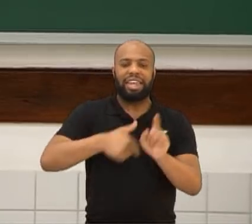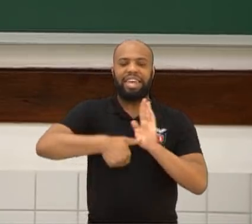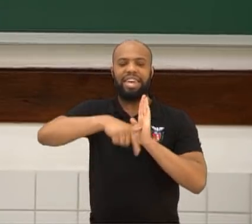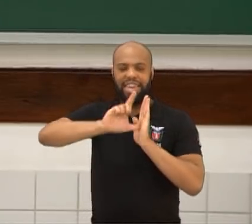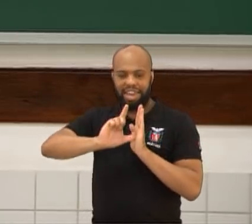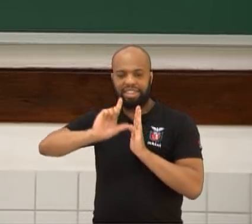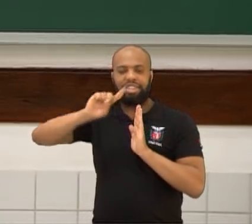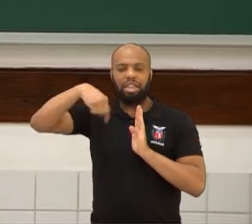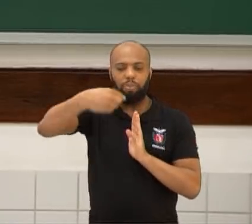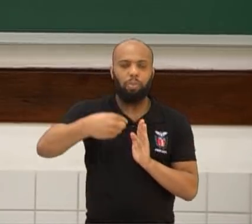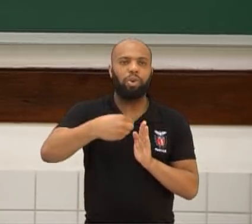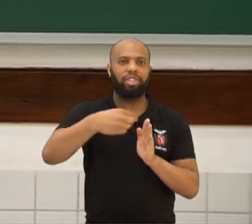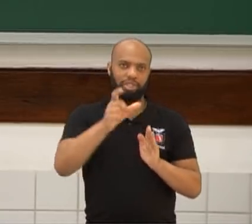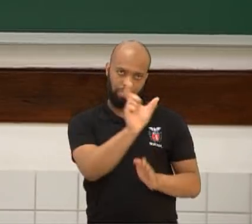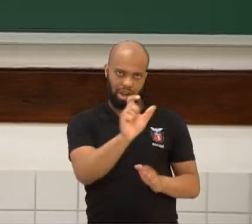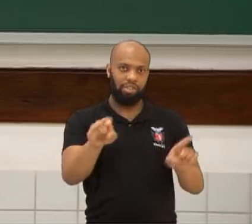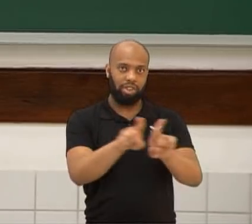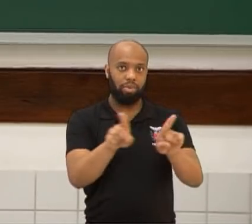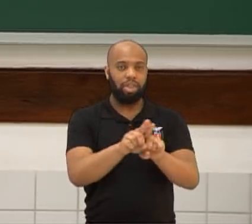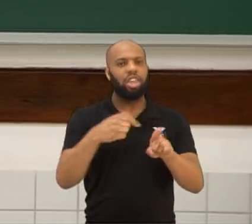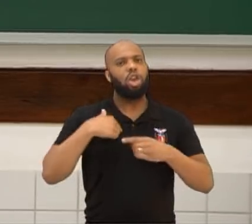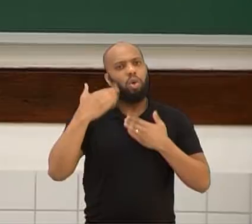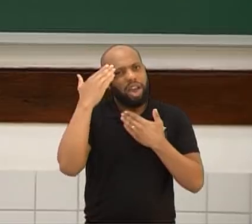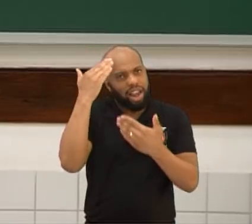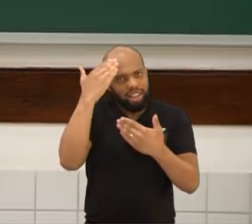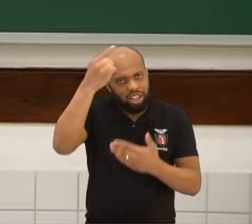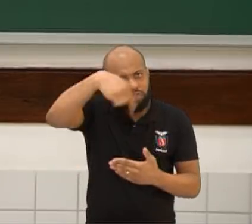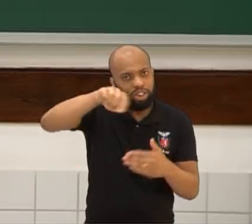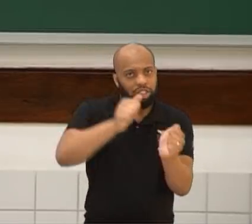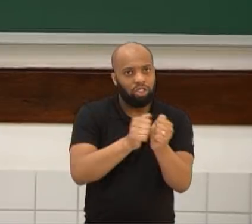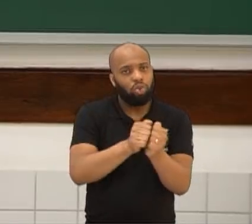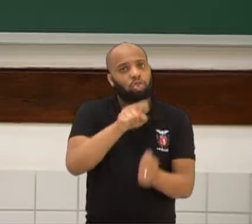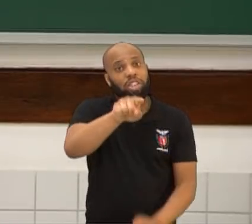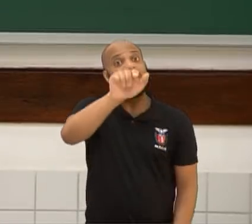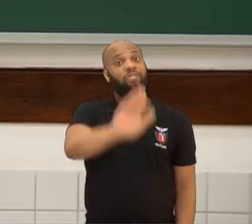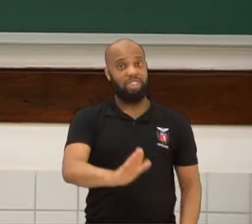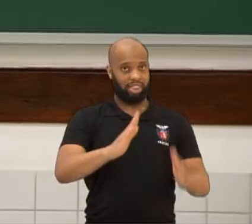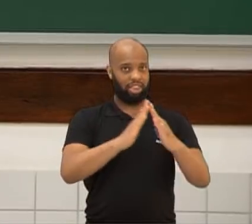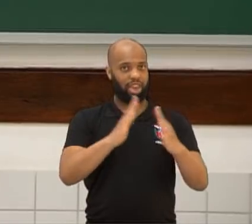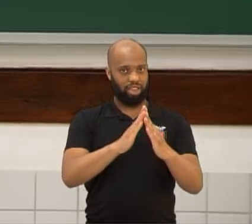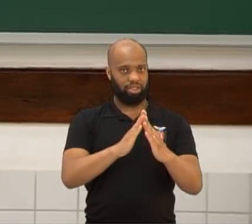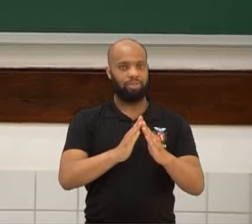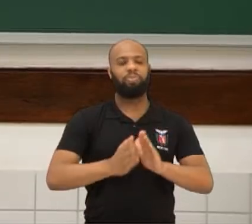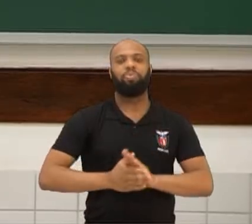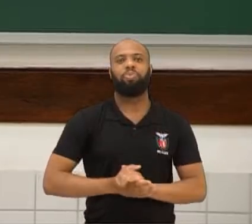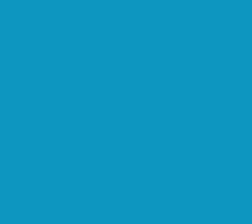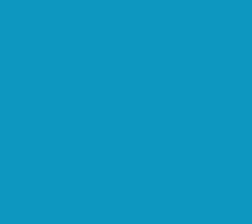catáfora. Agradeço imensamente a participação de todos vocês e fiquem em casa se puderem.